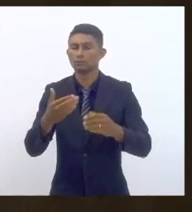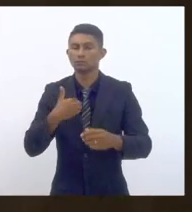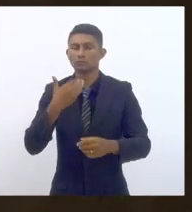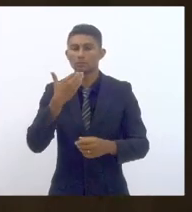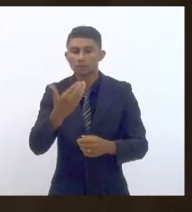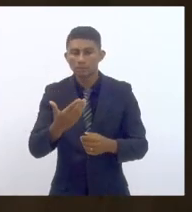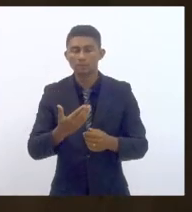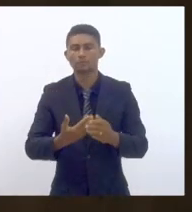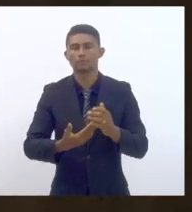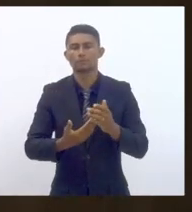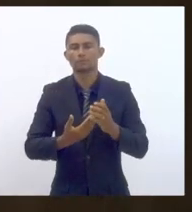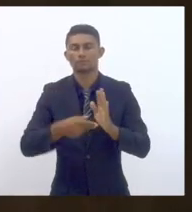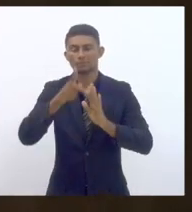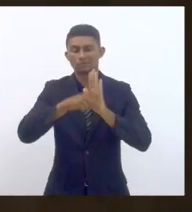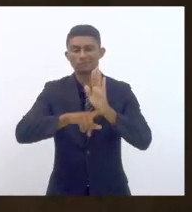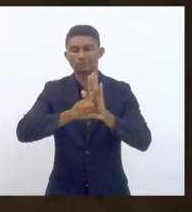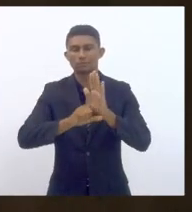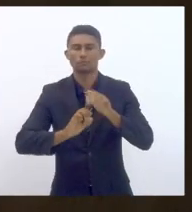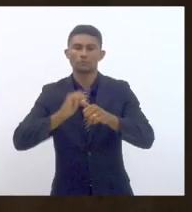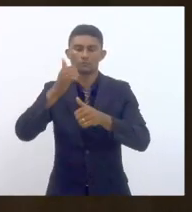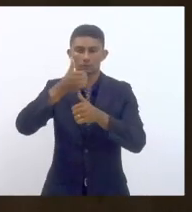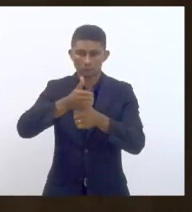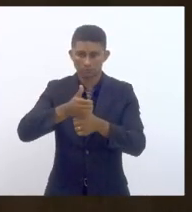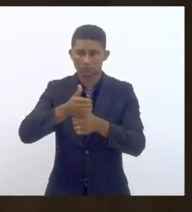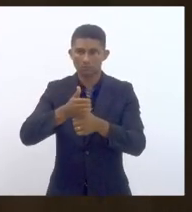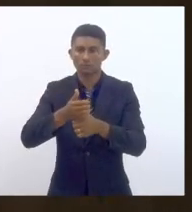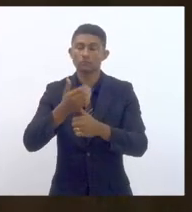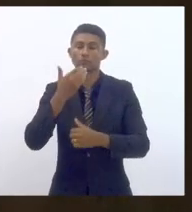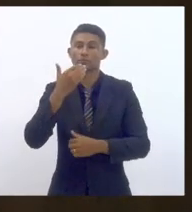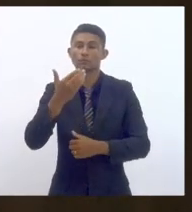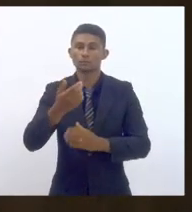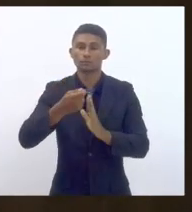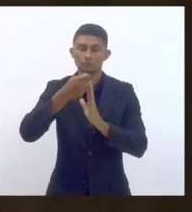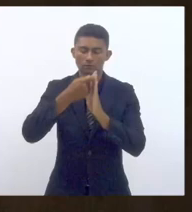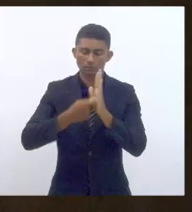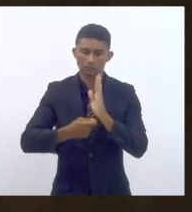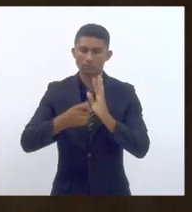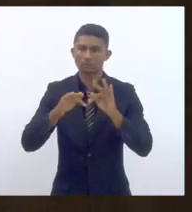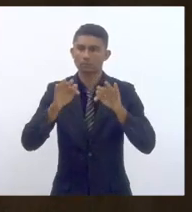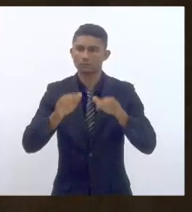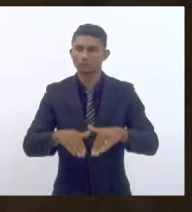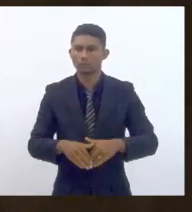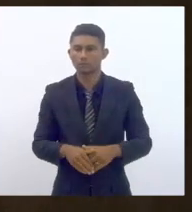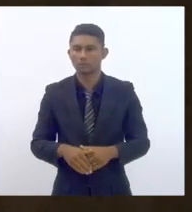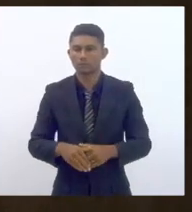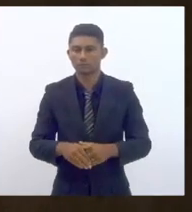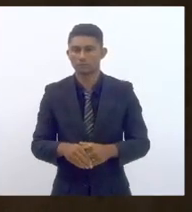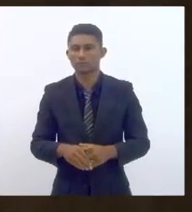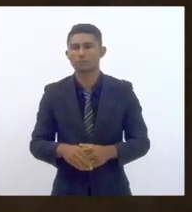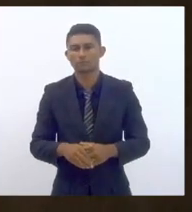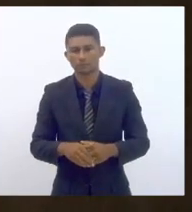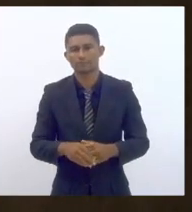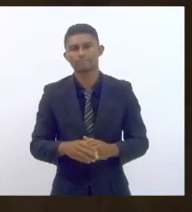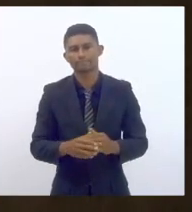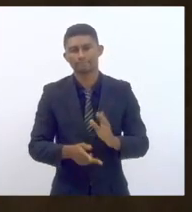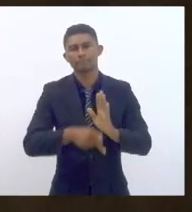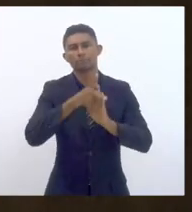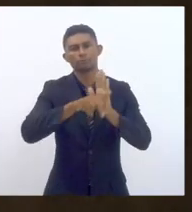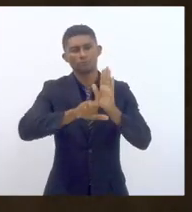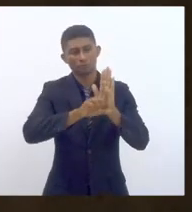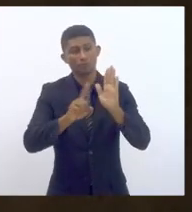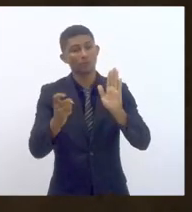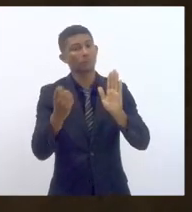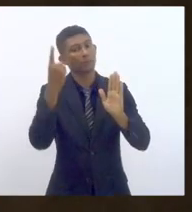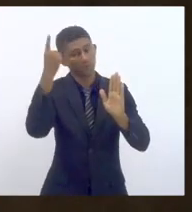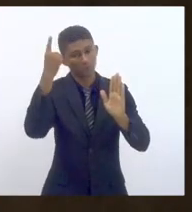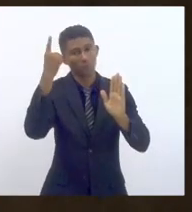por substitutivo, pedindo forma final de projeto original. No projeto original com